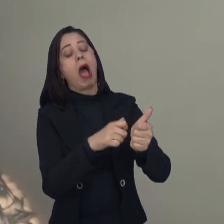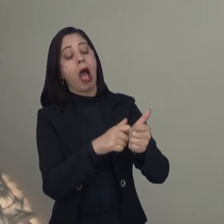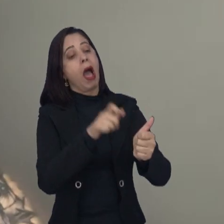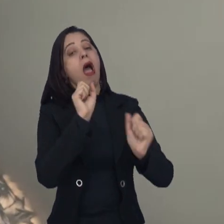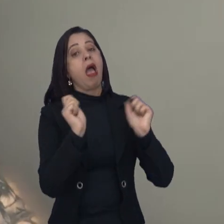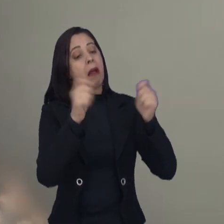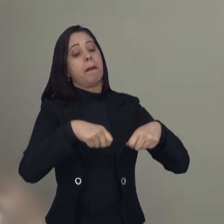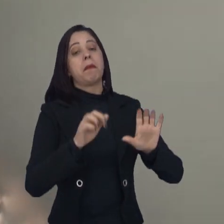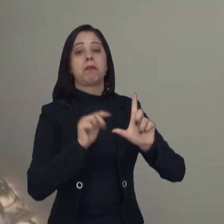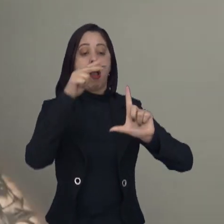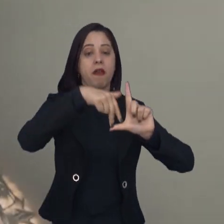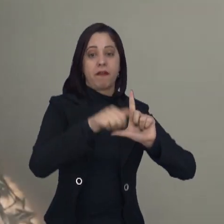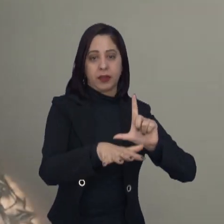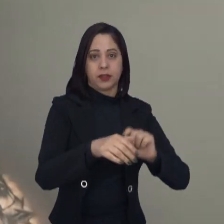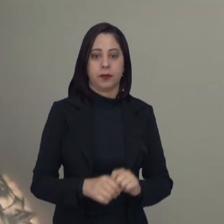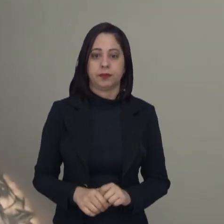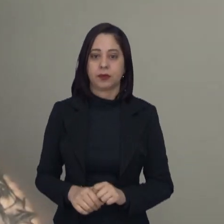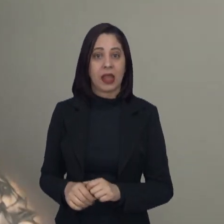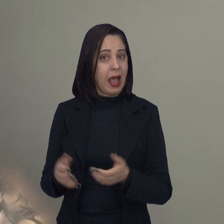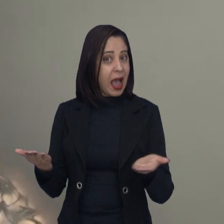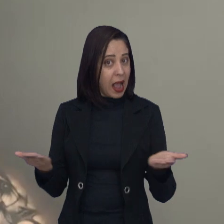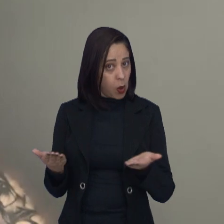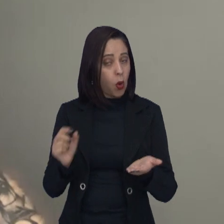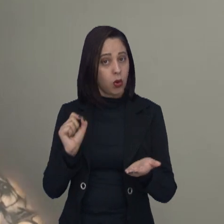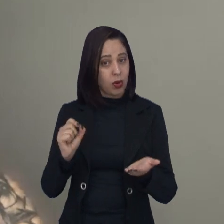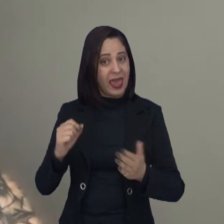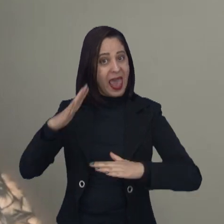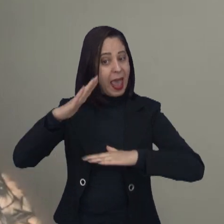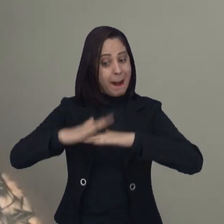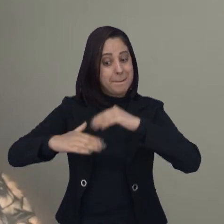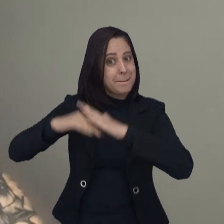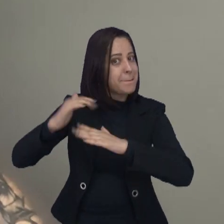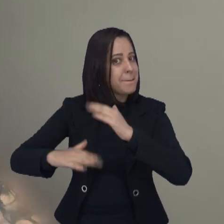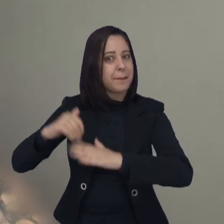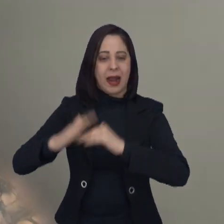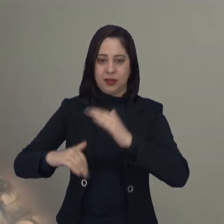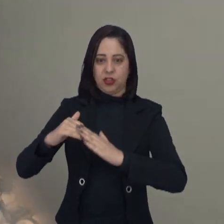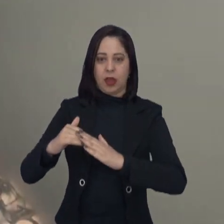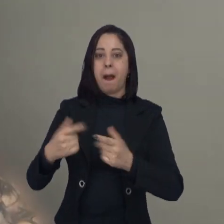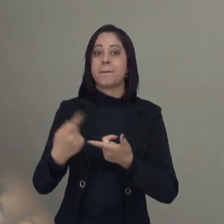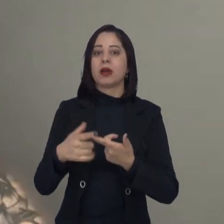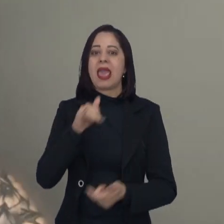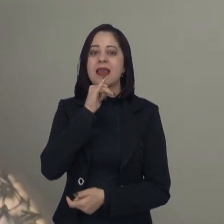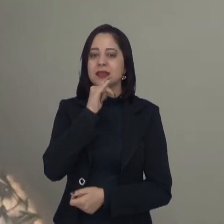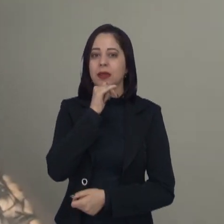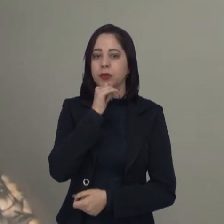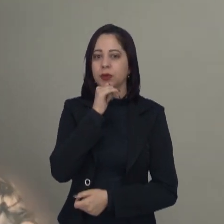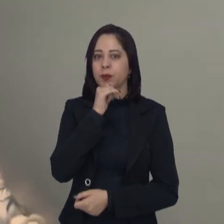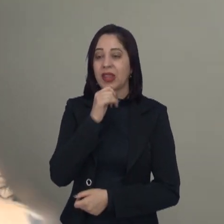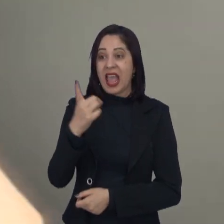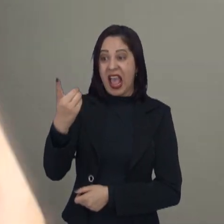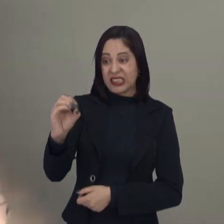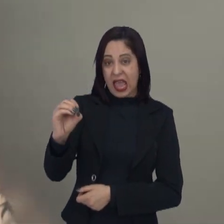gente considera única e exclusivamente pela prática, porque a gente leva em consideração que, assim, podem ter 10 pessoas te